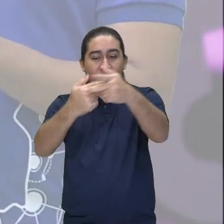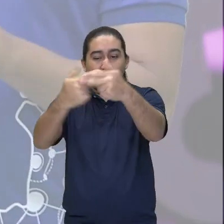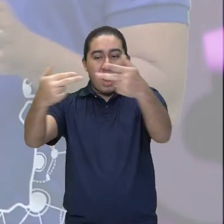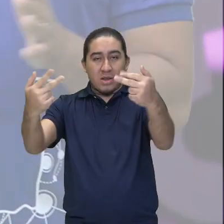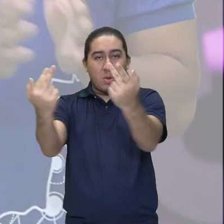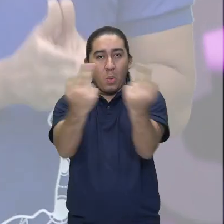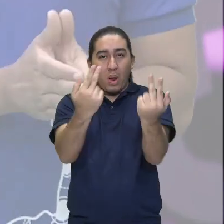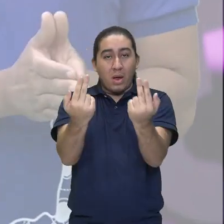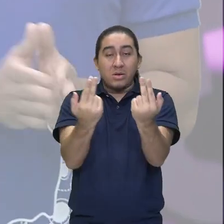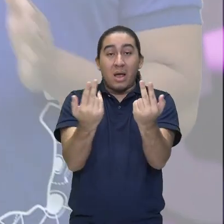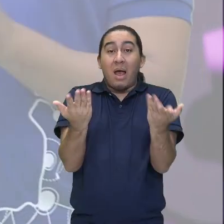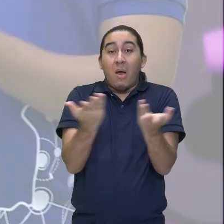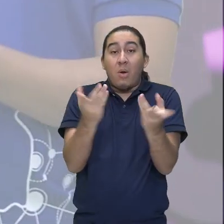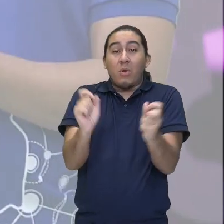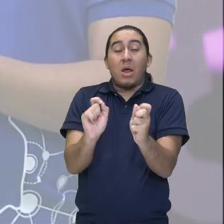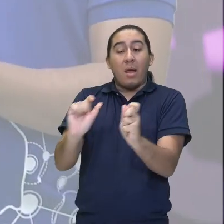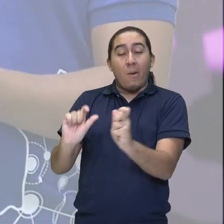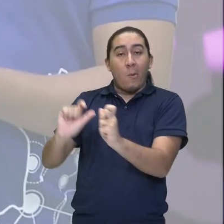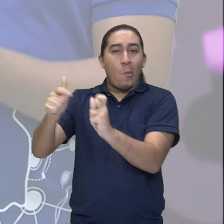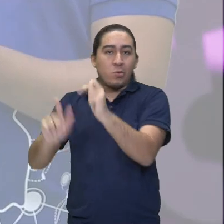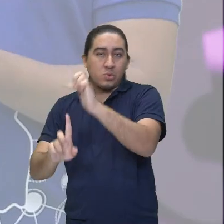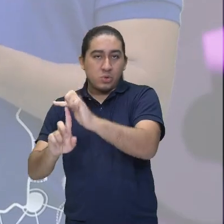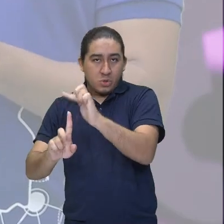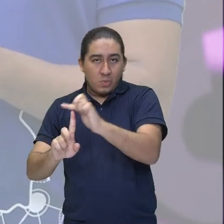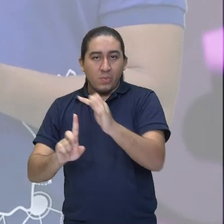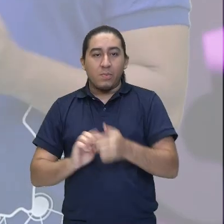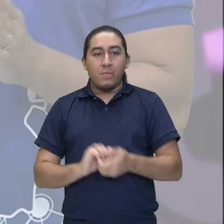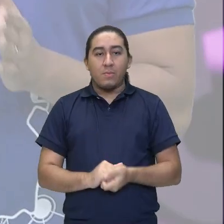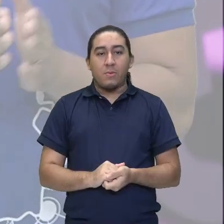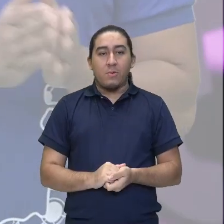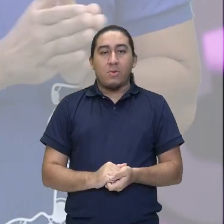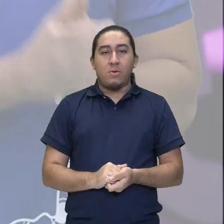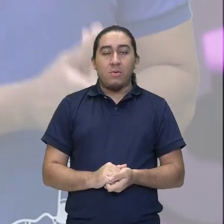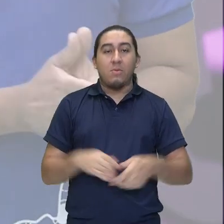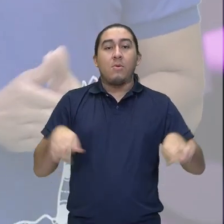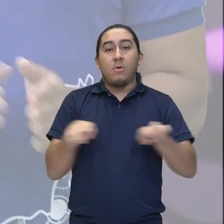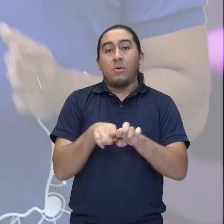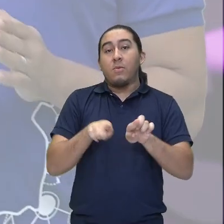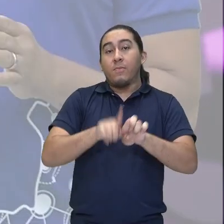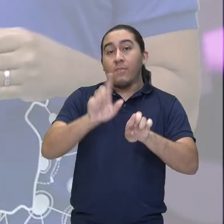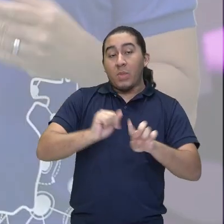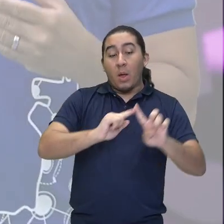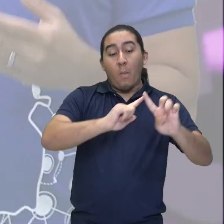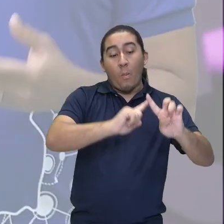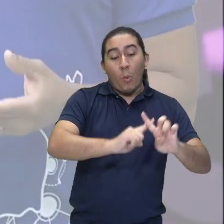a potenciação significa o quê? Que eu vou multiplicar